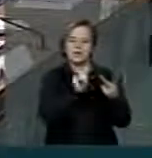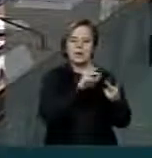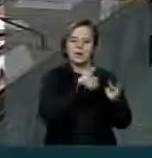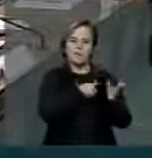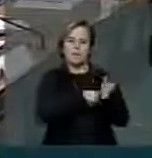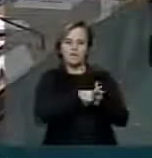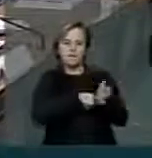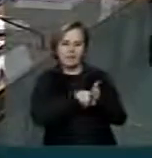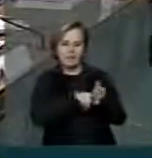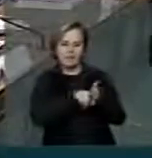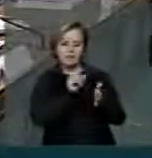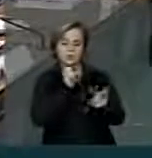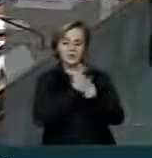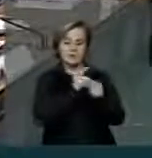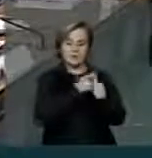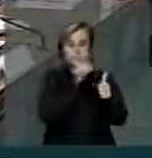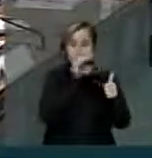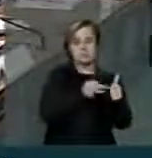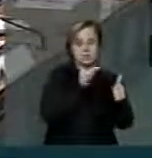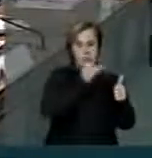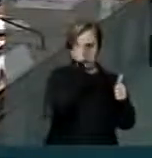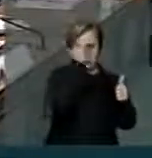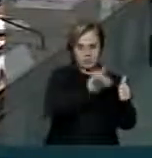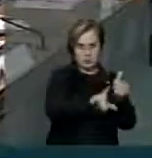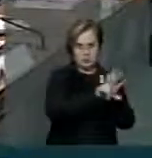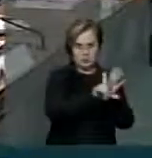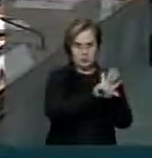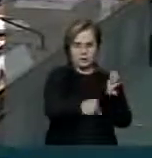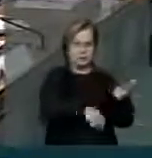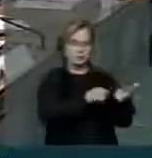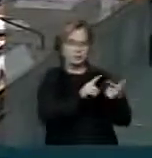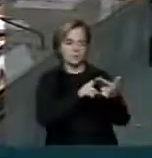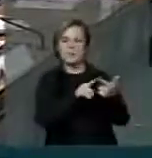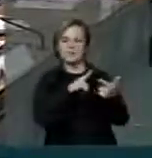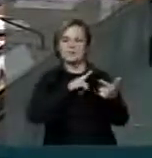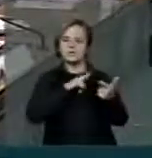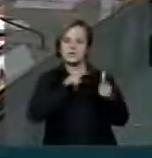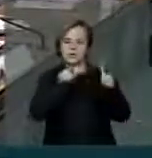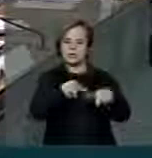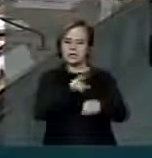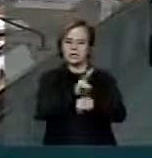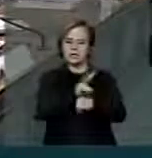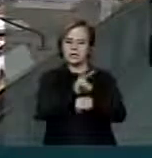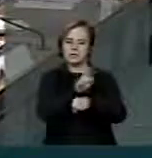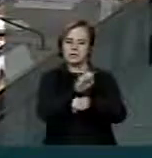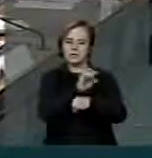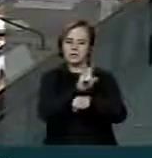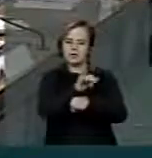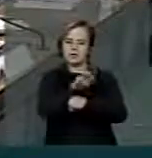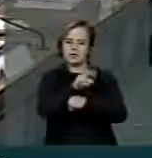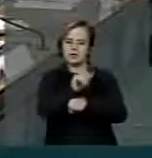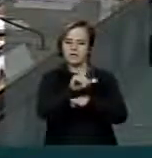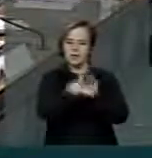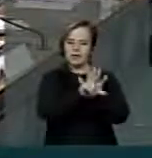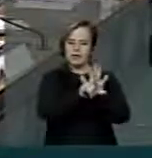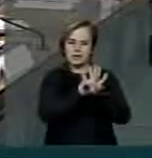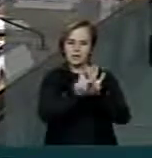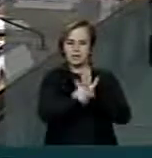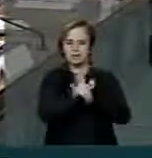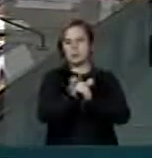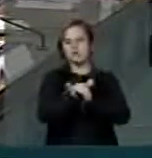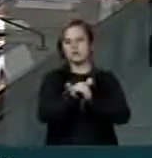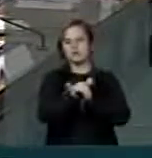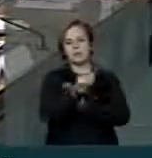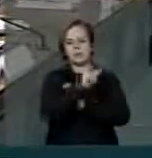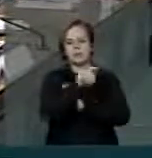sistema, ao identificar que ele tem reserva legal, que ele tem APP, que ele tem excesso, o sistema emita um